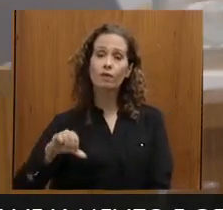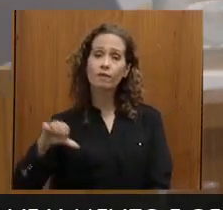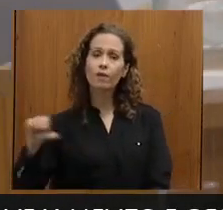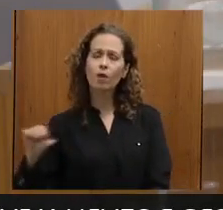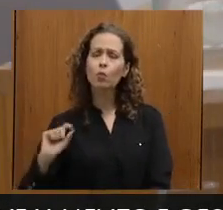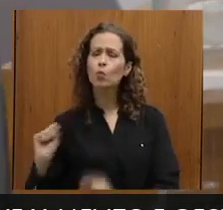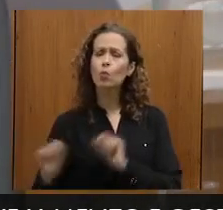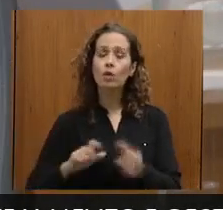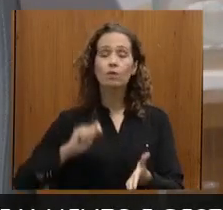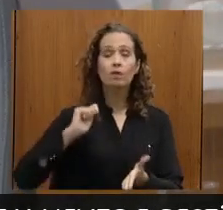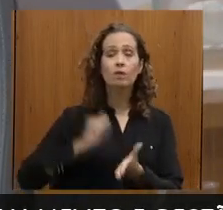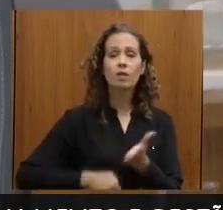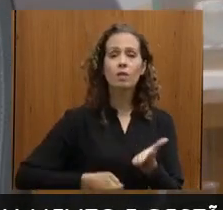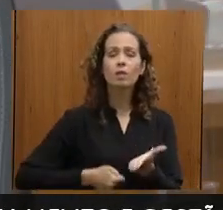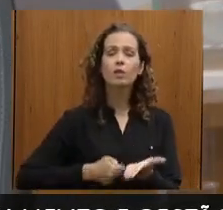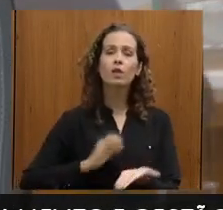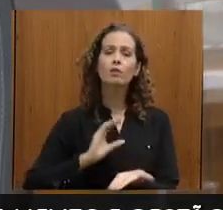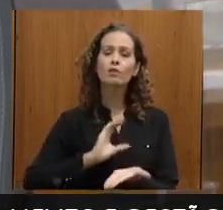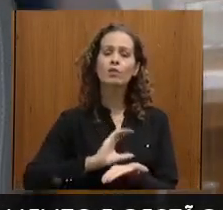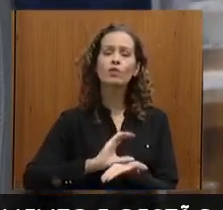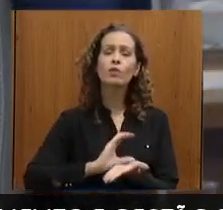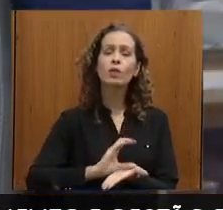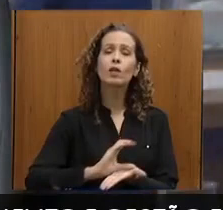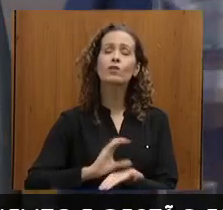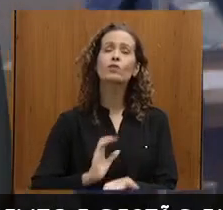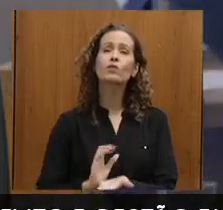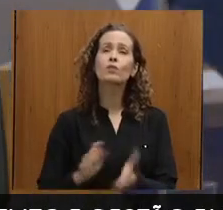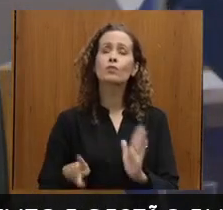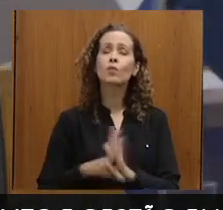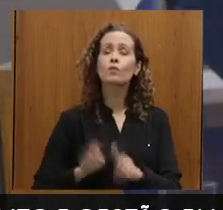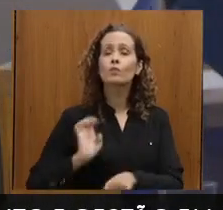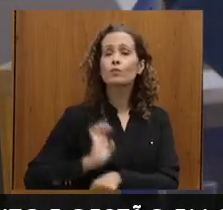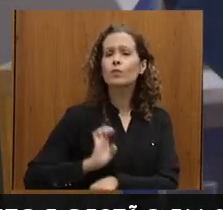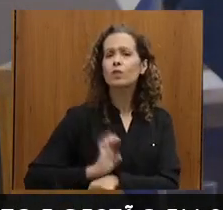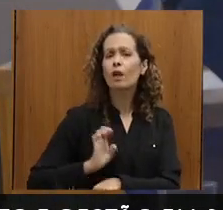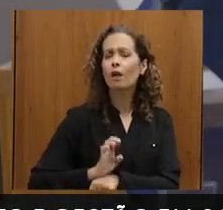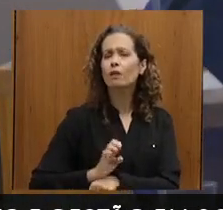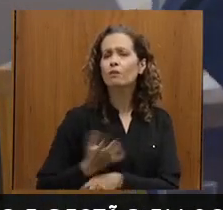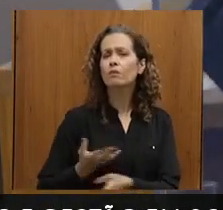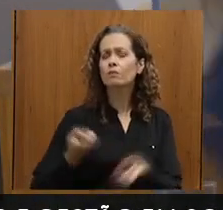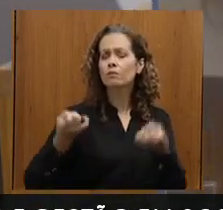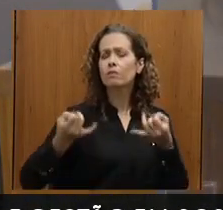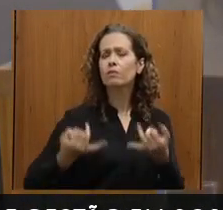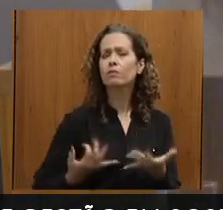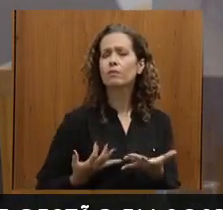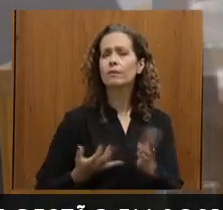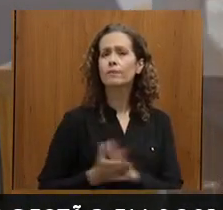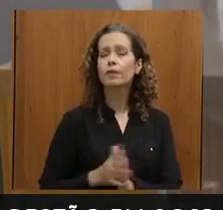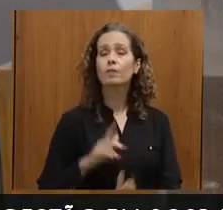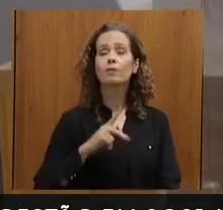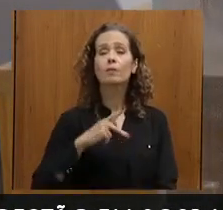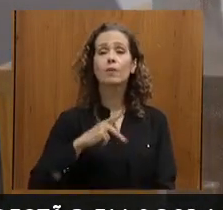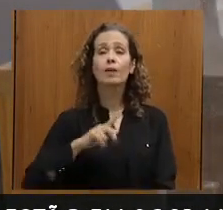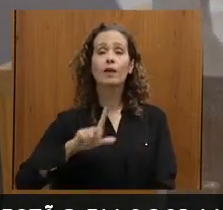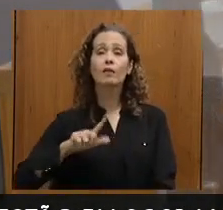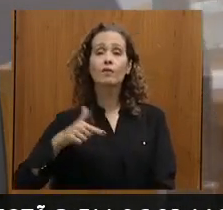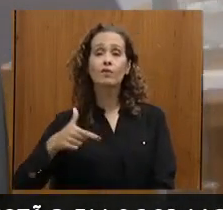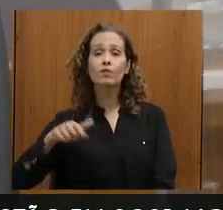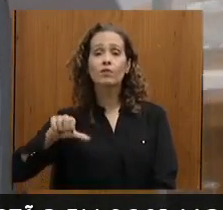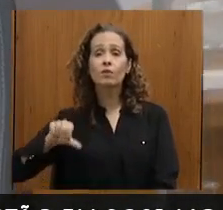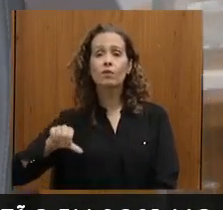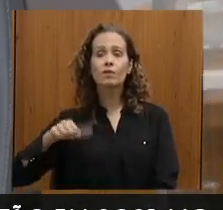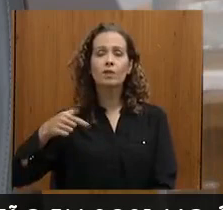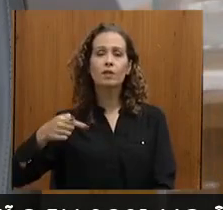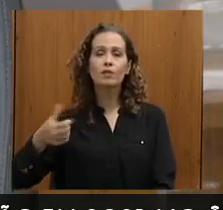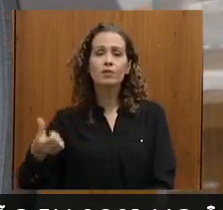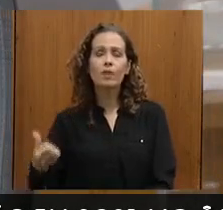autoriza a abertura de crédito suplementar ao orçamento fiscal do Estado, nos termos que especifica, o PL 2976, que institui